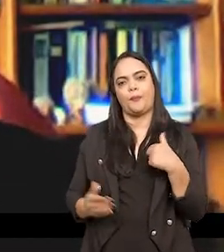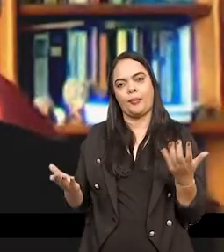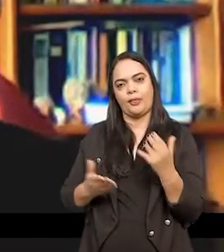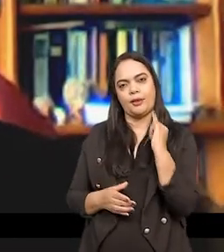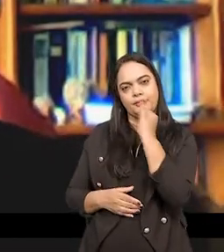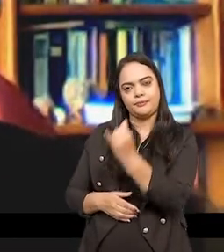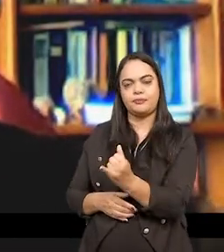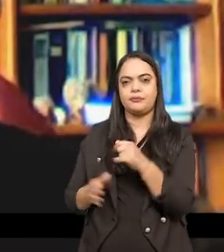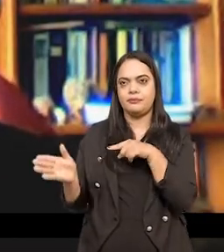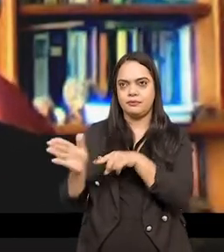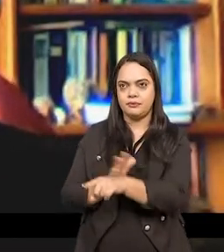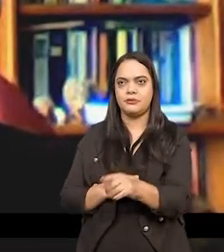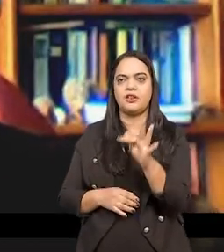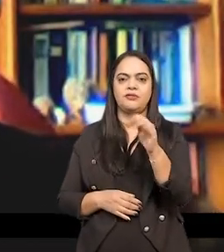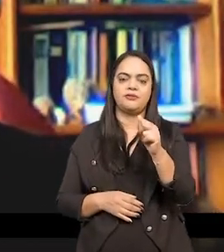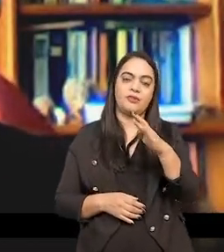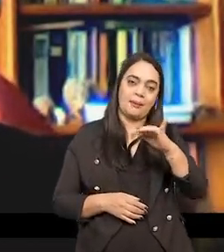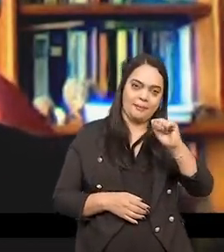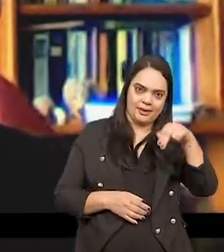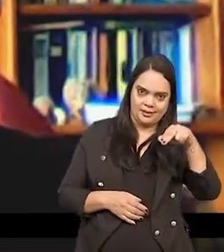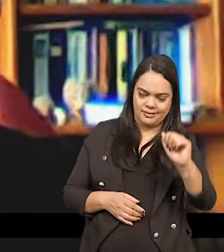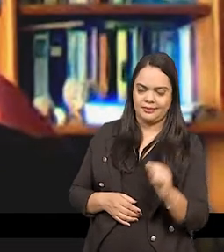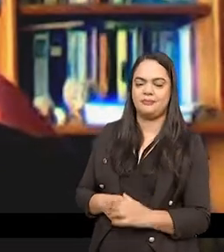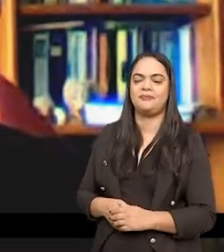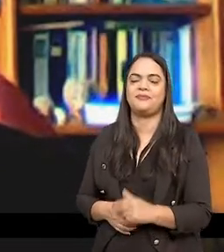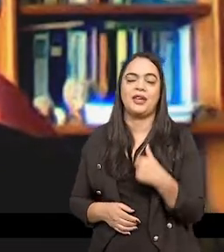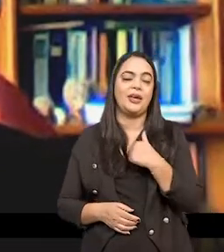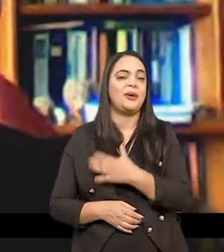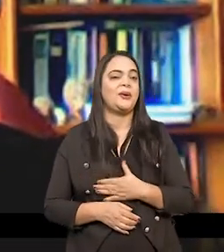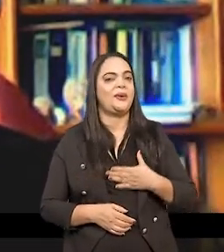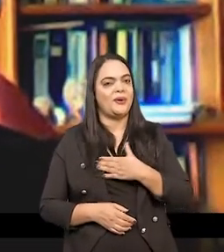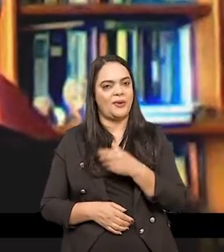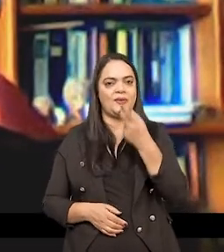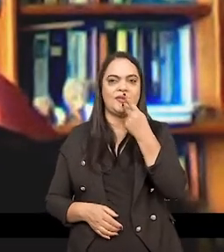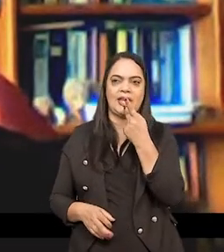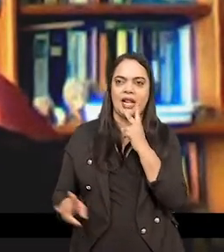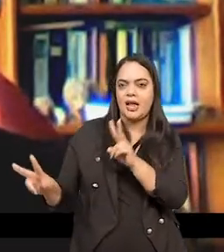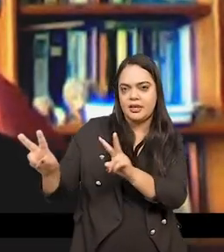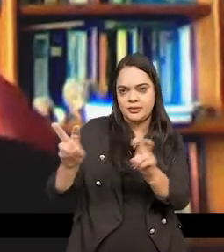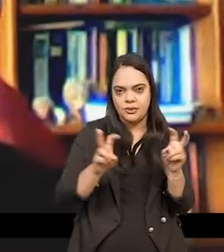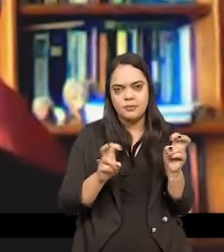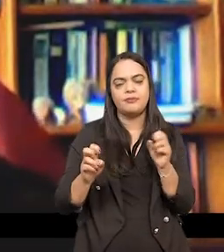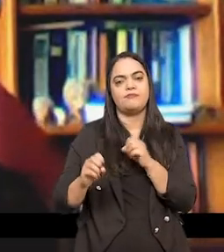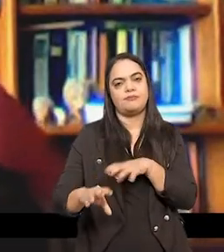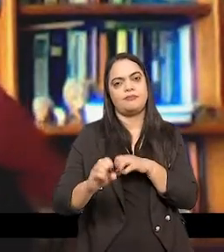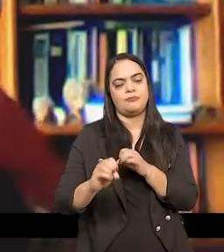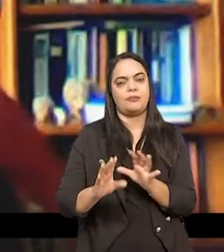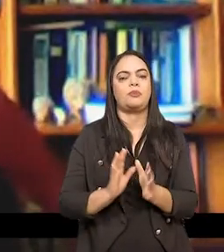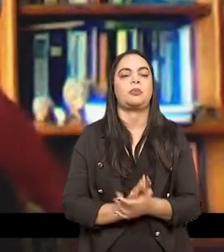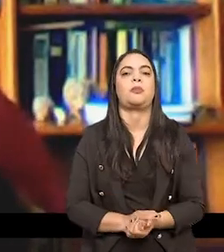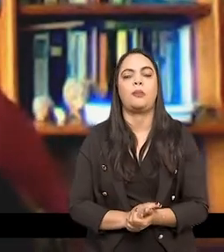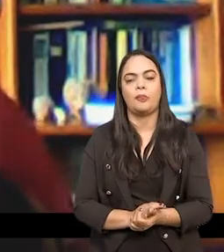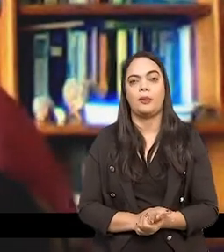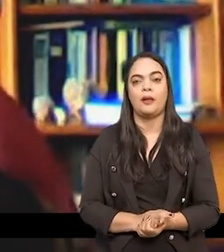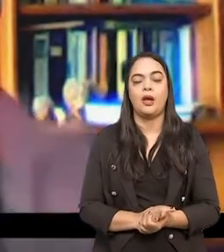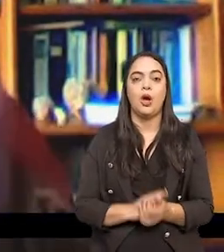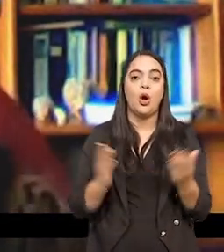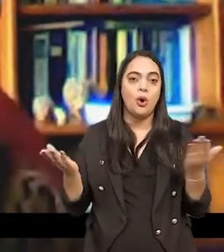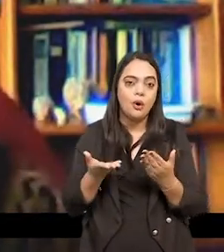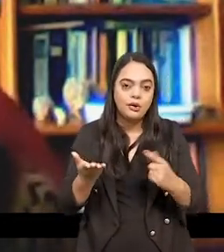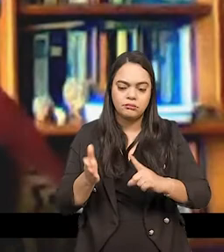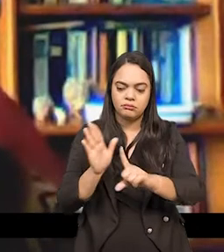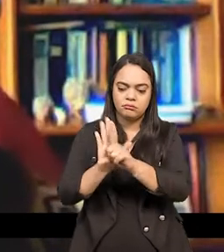Fabiana, por que eu digo assim que gosto de falar da questão da educação e continuo falando? Se nós temos hoje leis